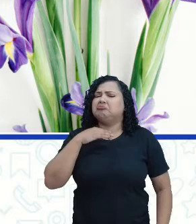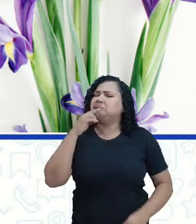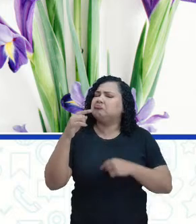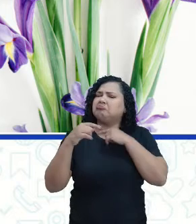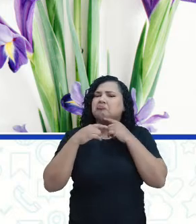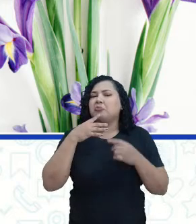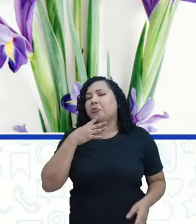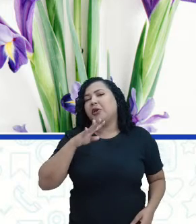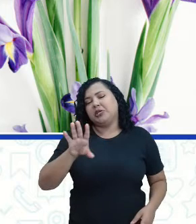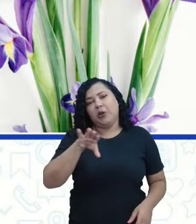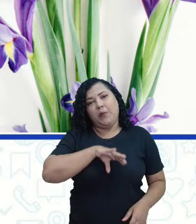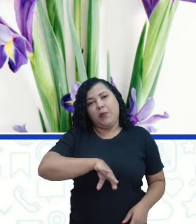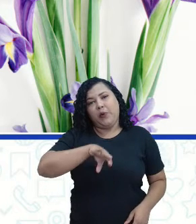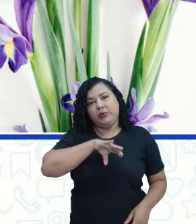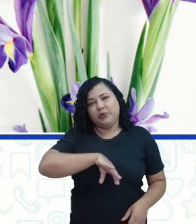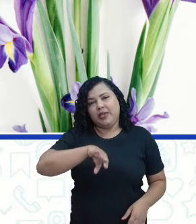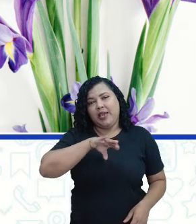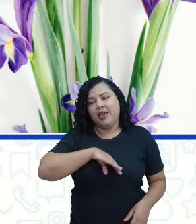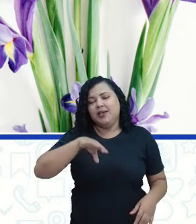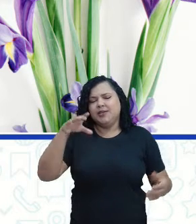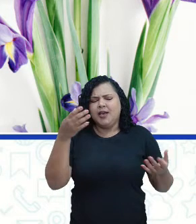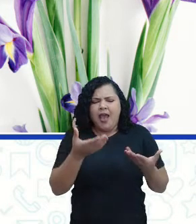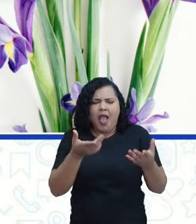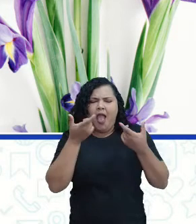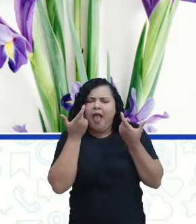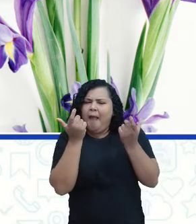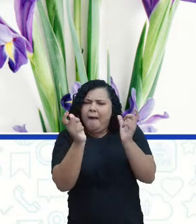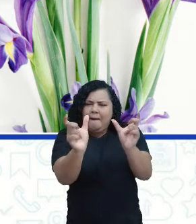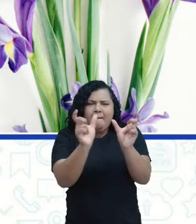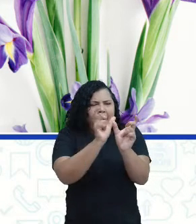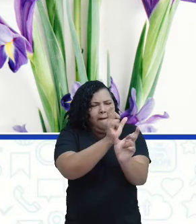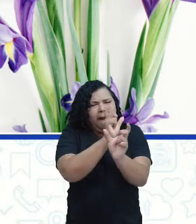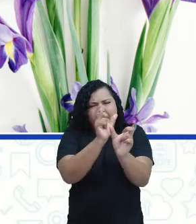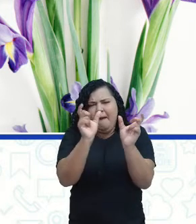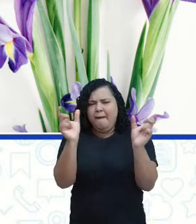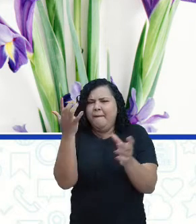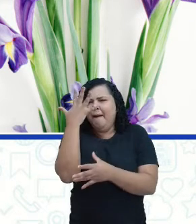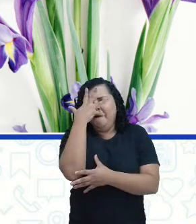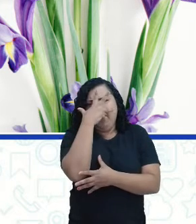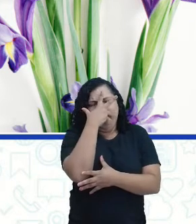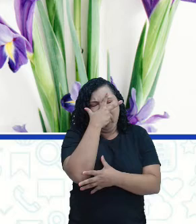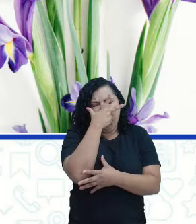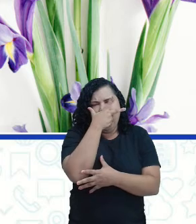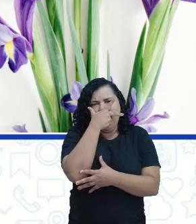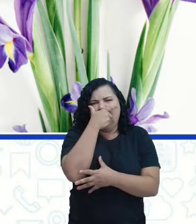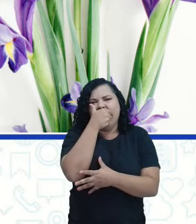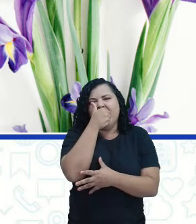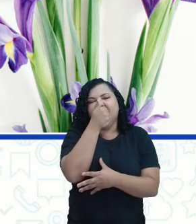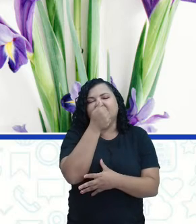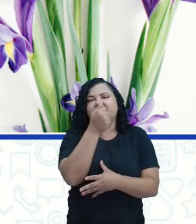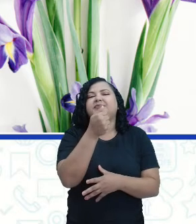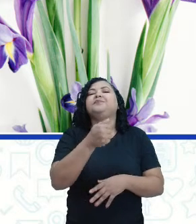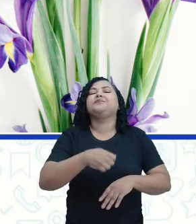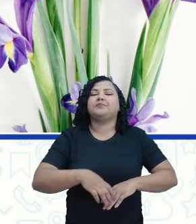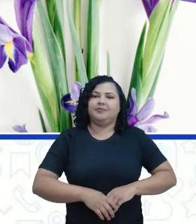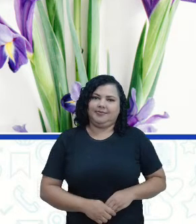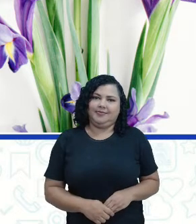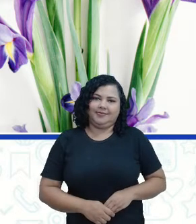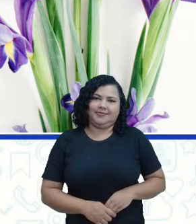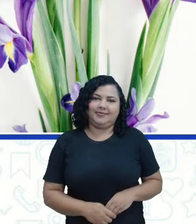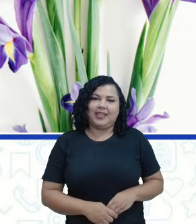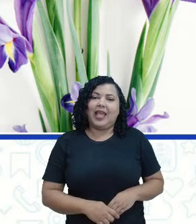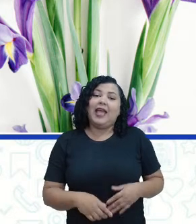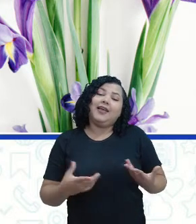obscura, tu de alto clangor, lira singela, que tens o trom e o silvo da porcela, e o arrolo